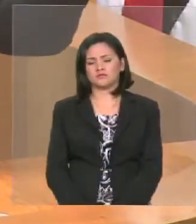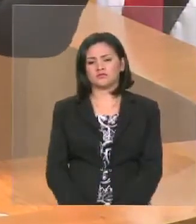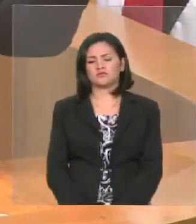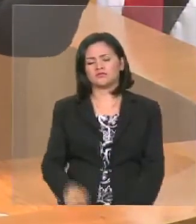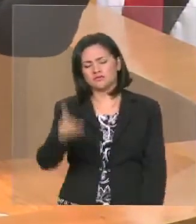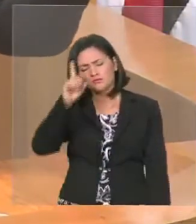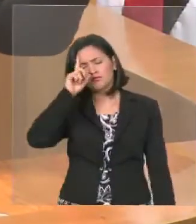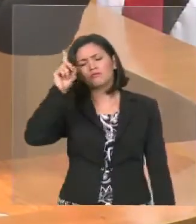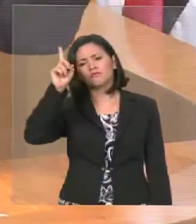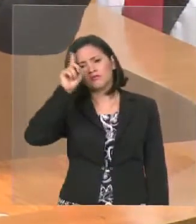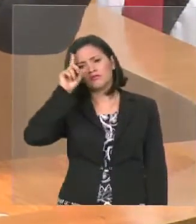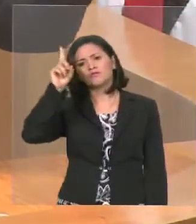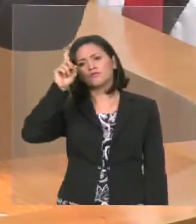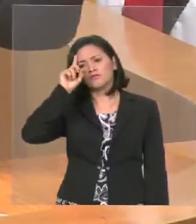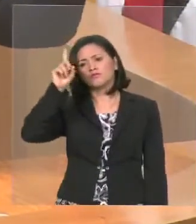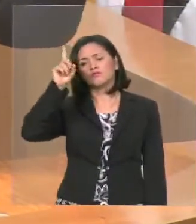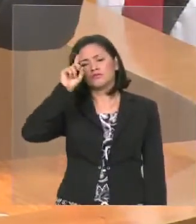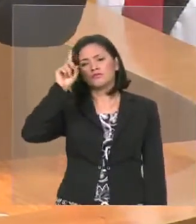diuturnamente,